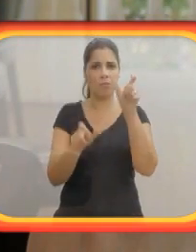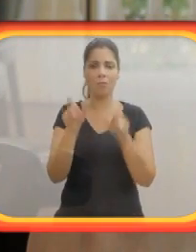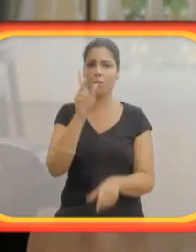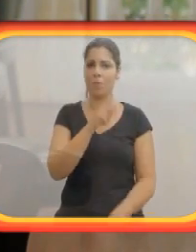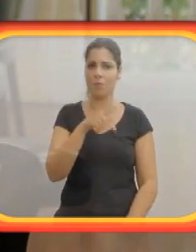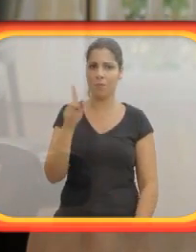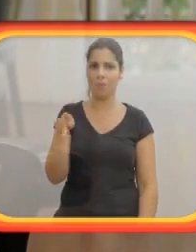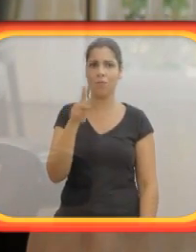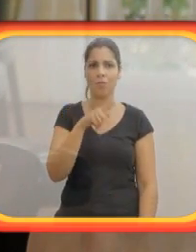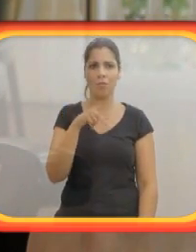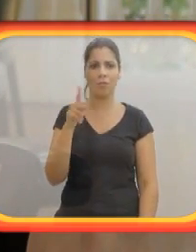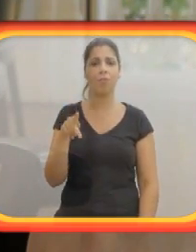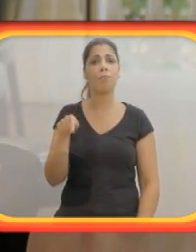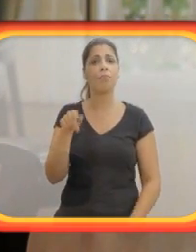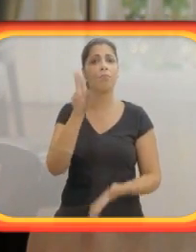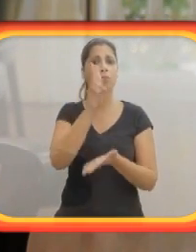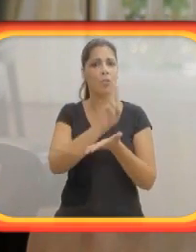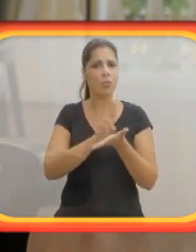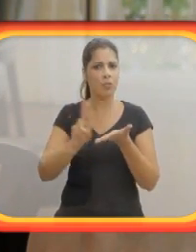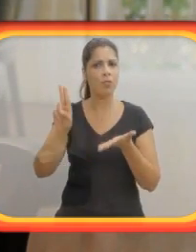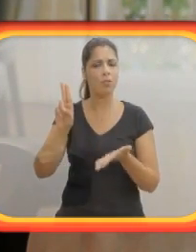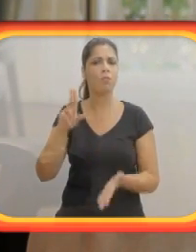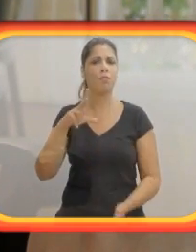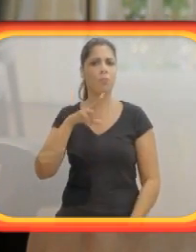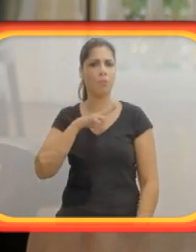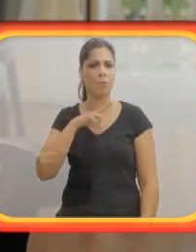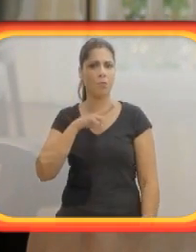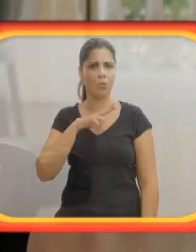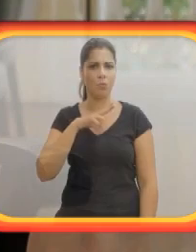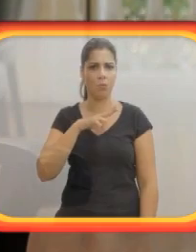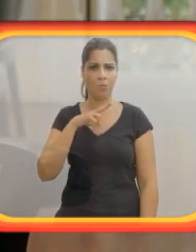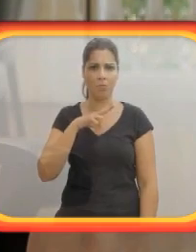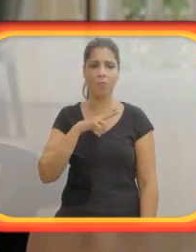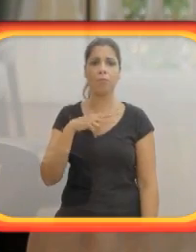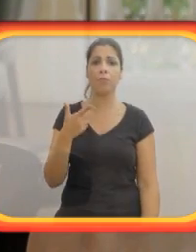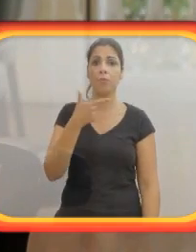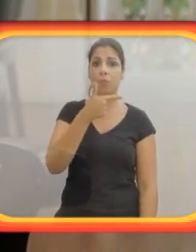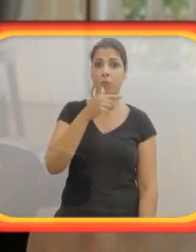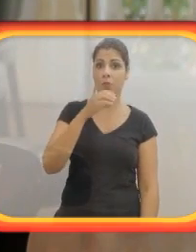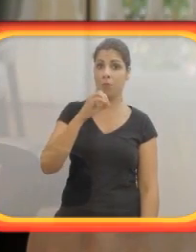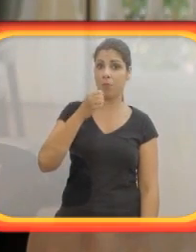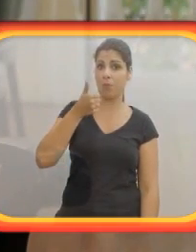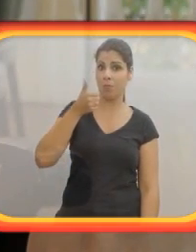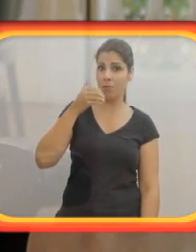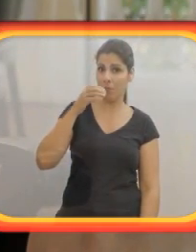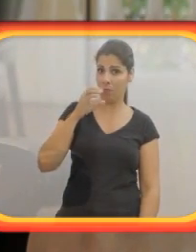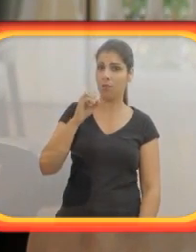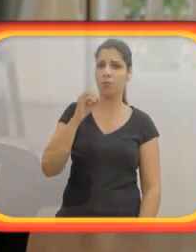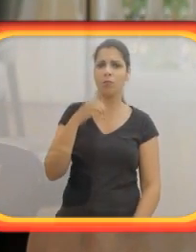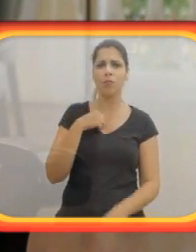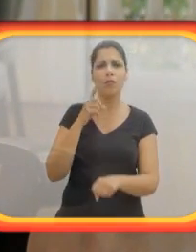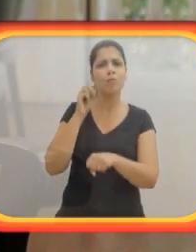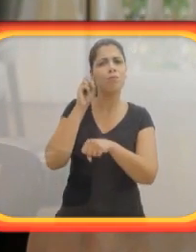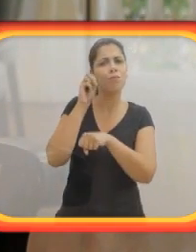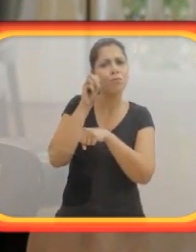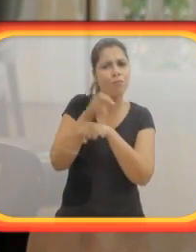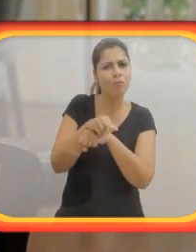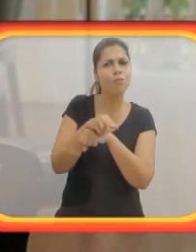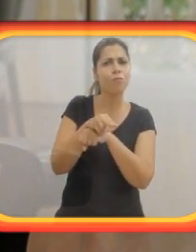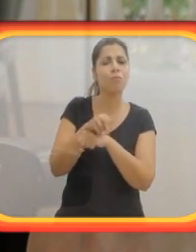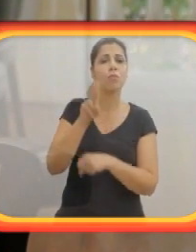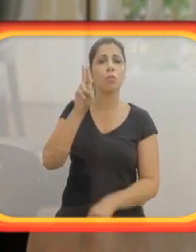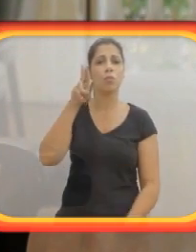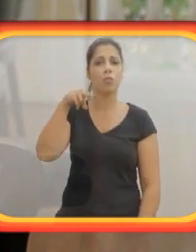Assim que me aposentei de lá, comecei a atuar, então, na iniciativa privada, já com formação de professores